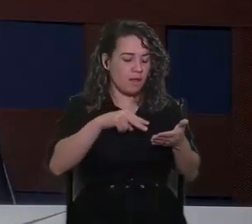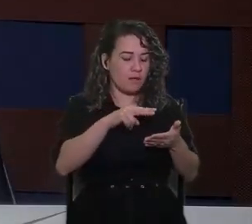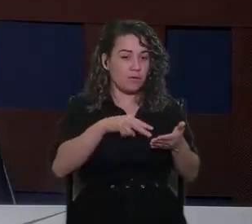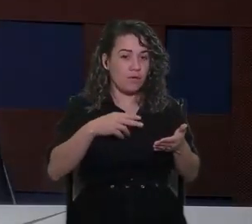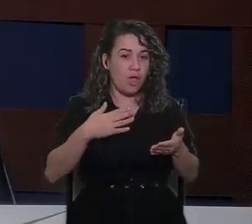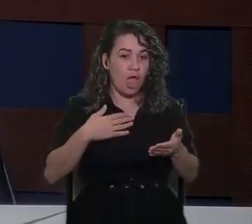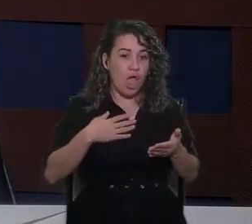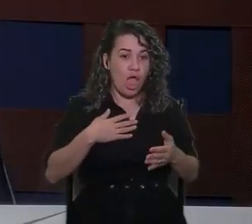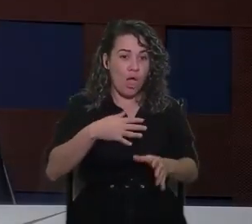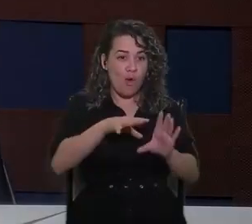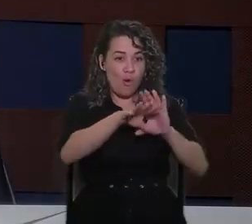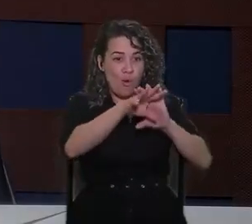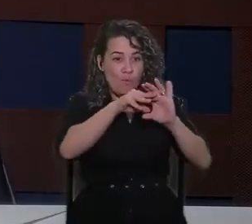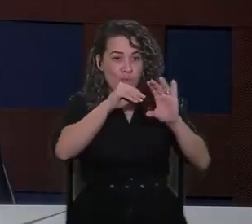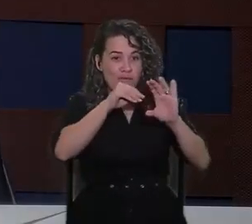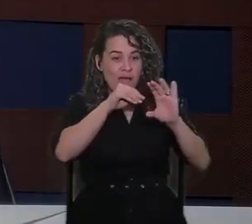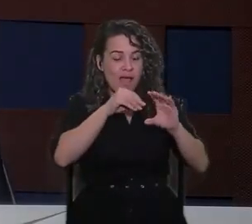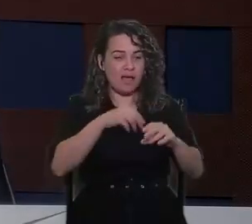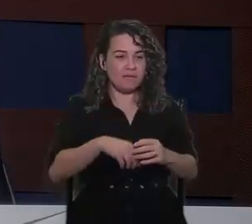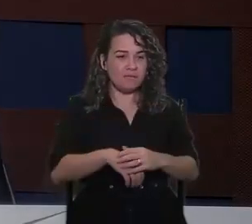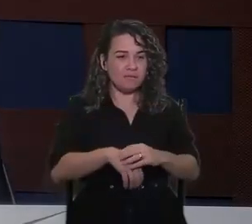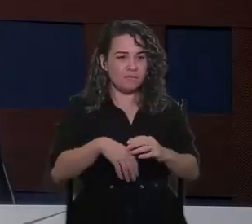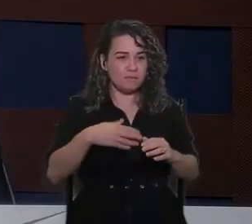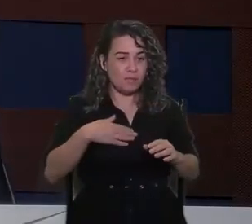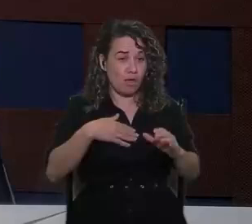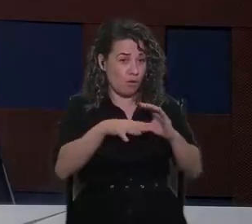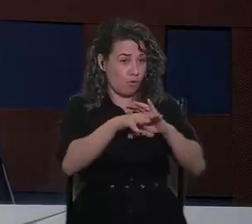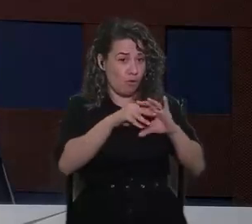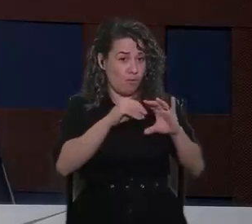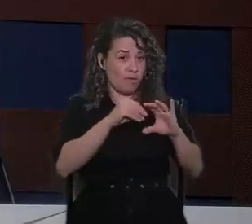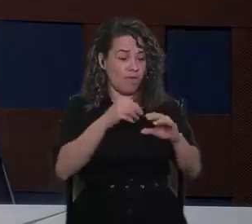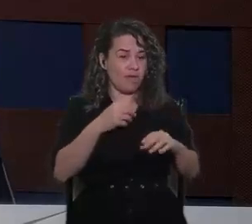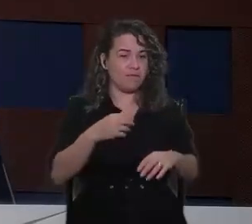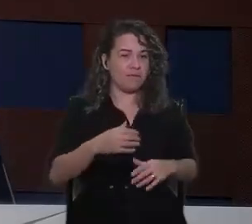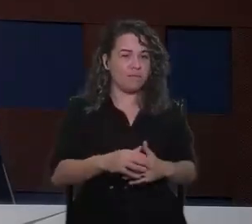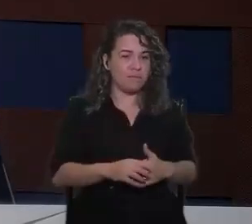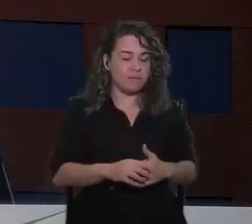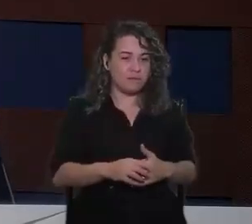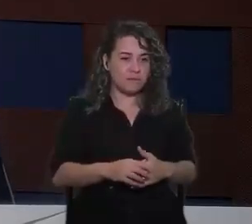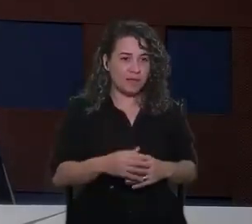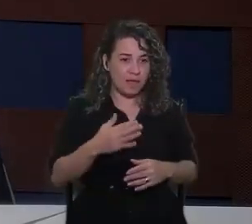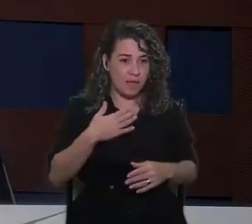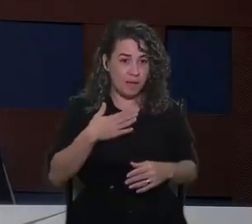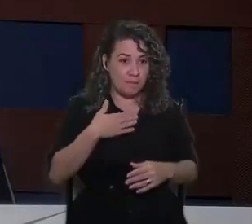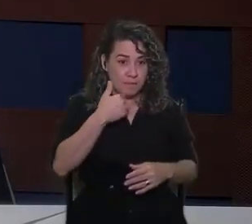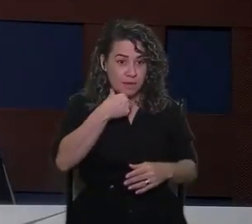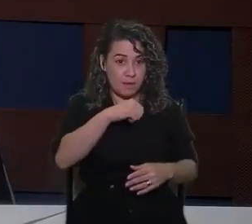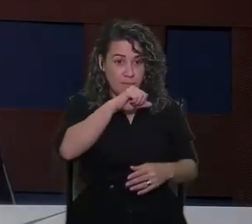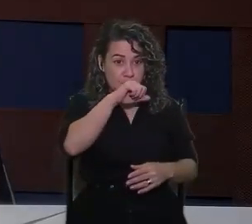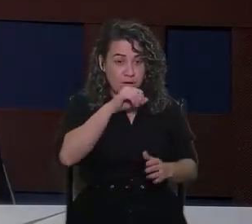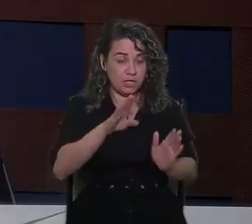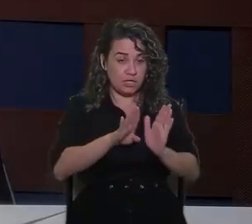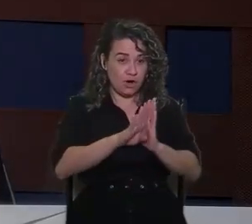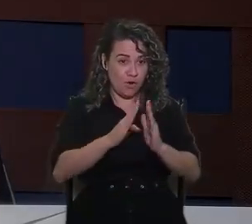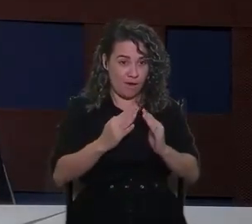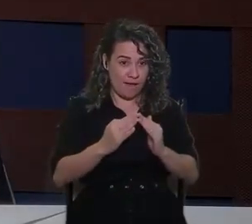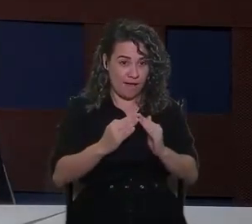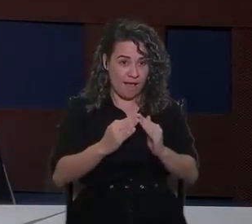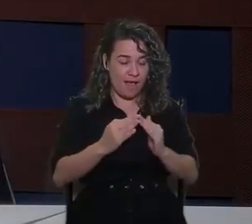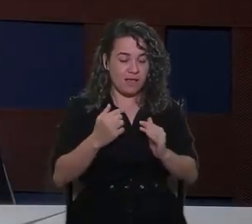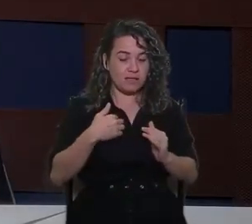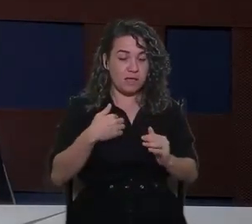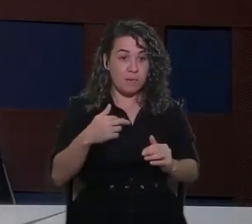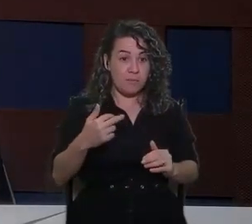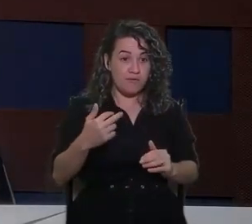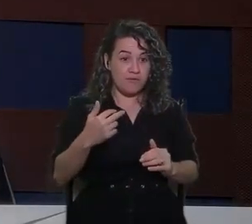mãe conta que me pegou na sala lendo um livro e que ela chegou perto, o livro estava de ponta cabeça, porque eu não sabia ler ainda. Mas